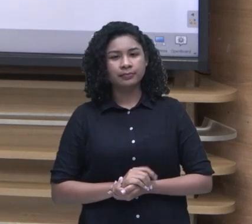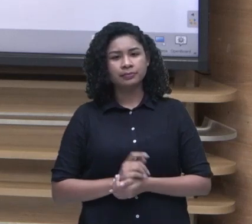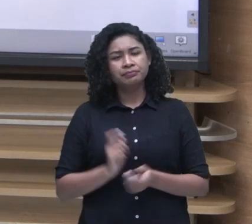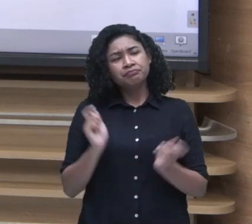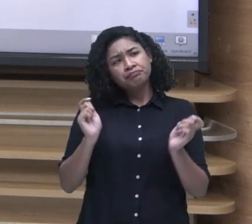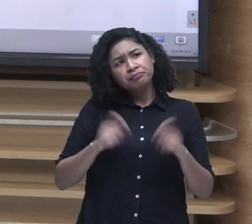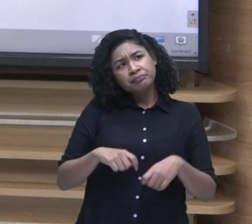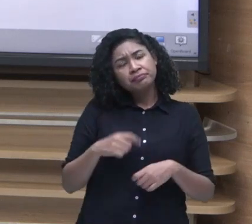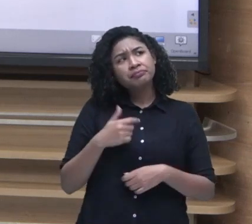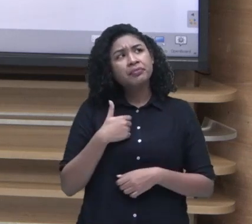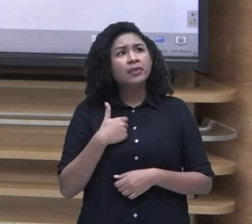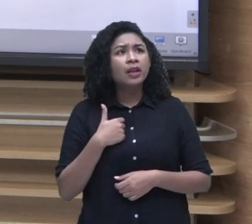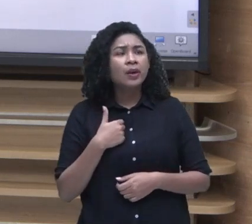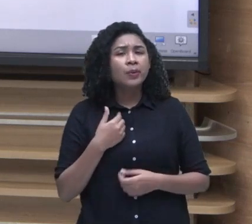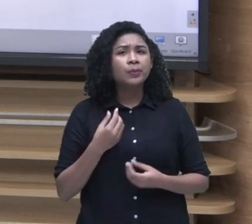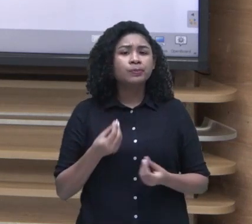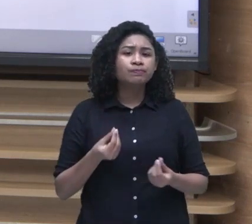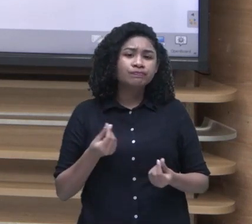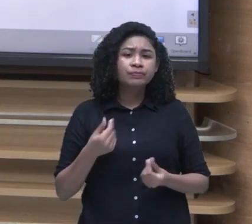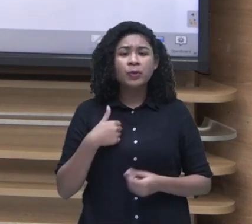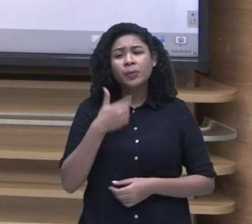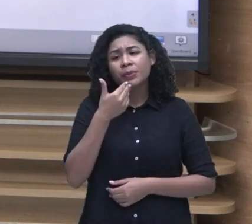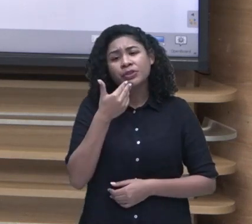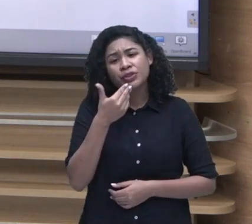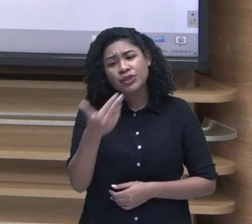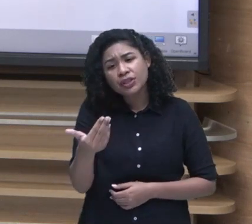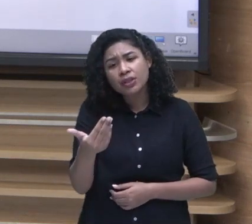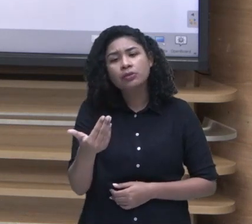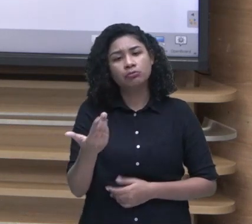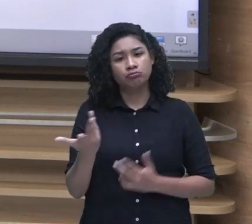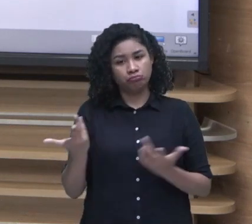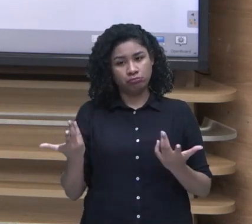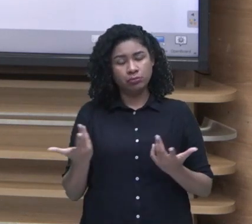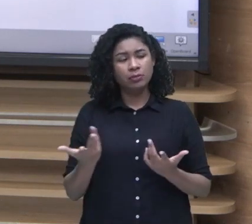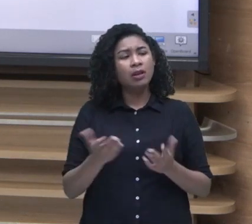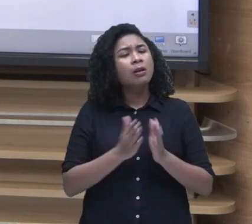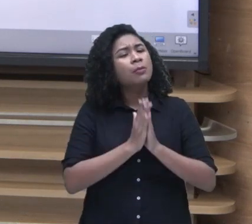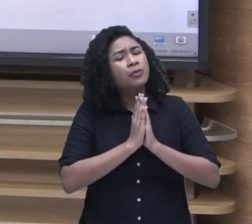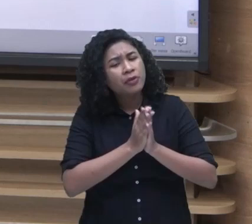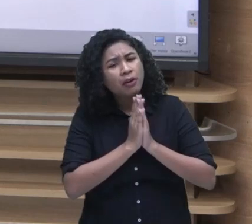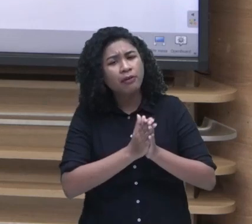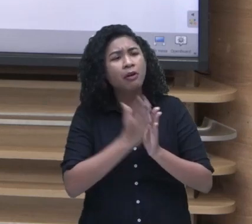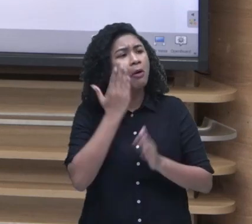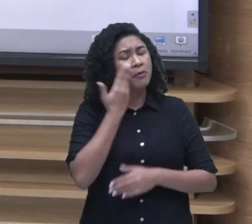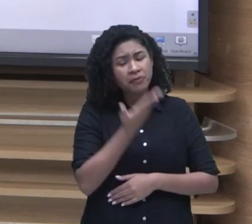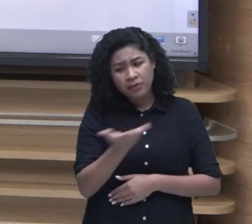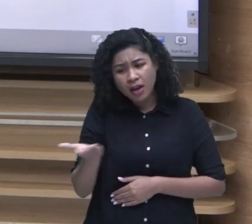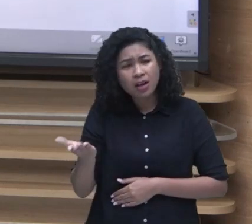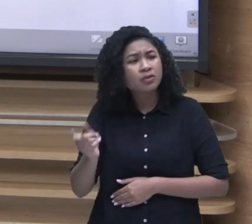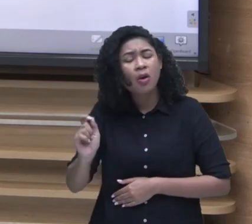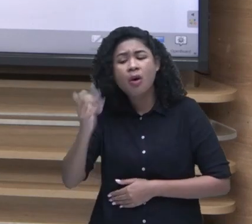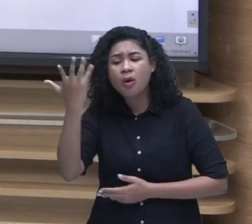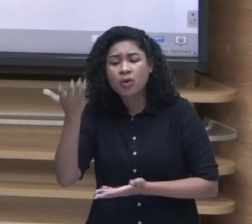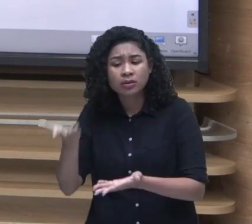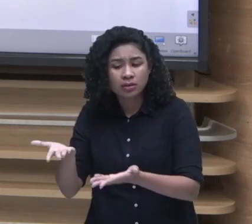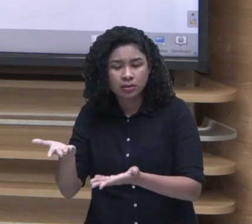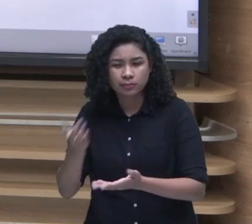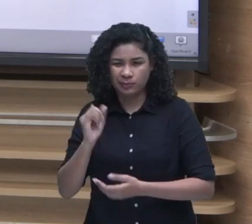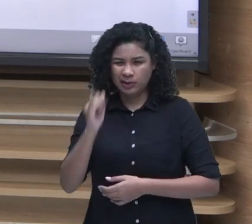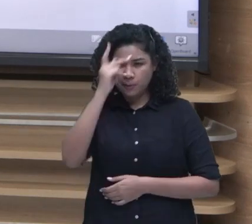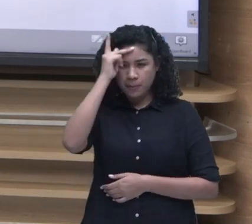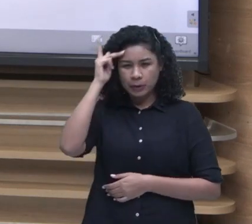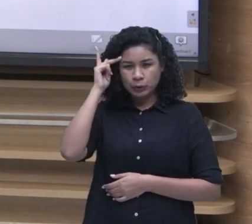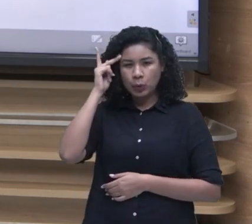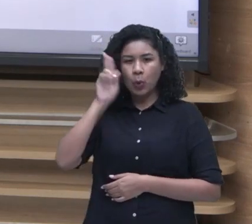fazendo um pedido aqui, olha, por favor, veja o que aconteceu. Geralmente, quando se pede por favor, né,